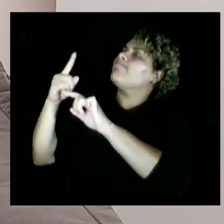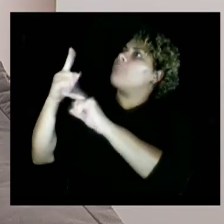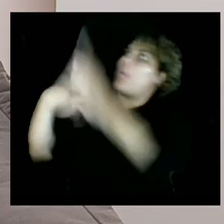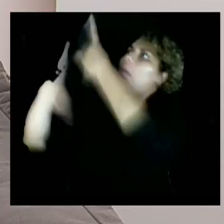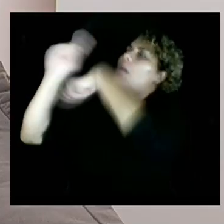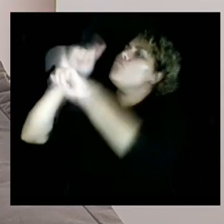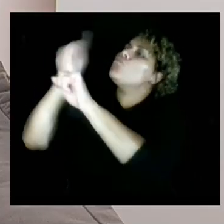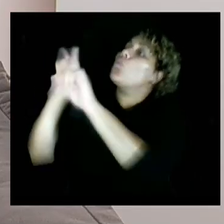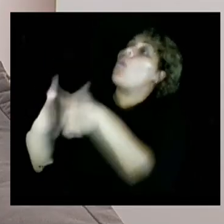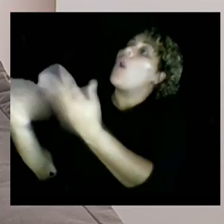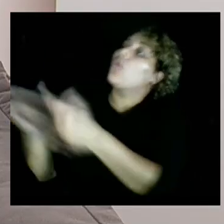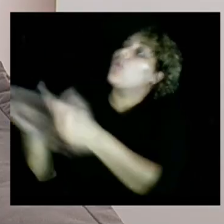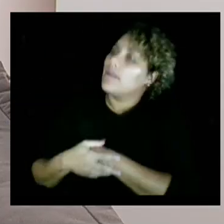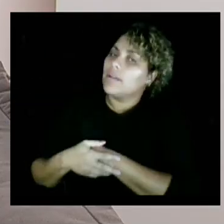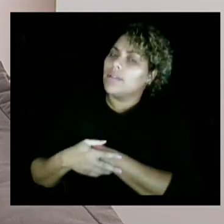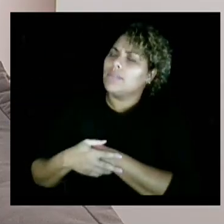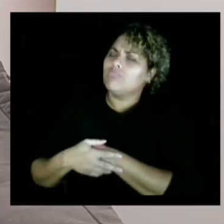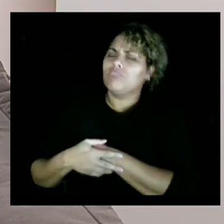aspecto de